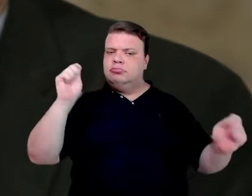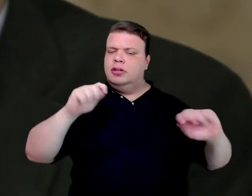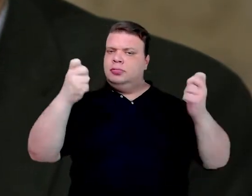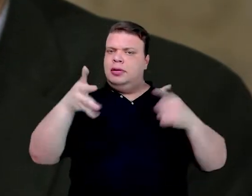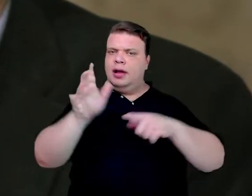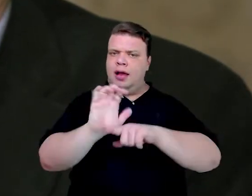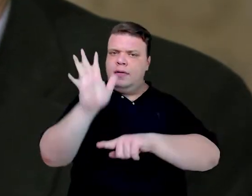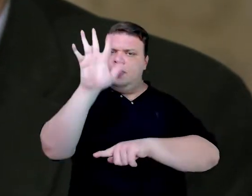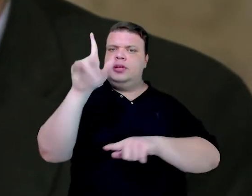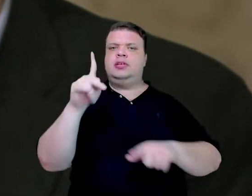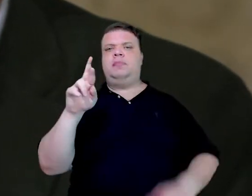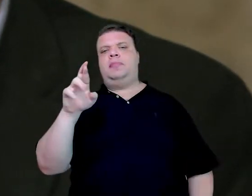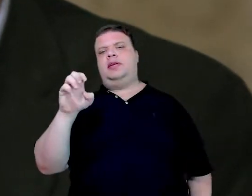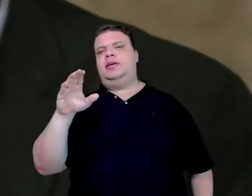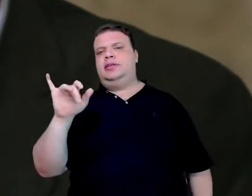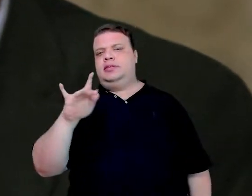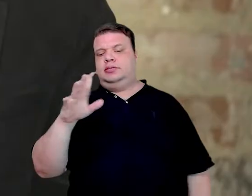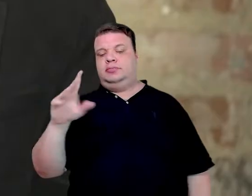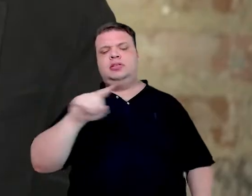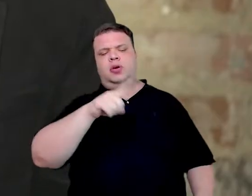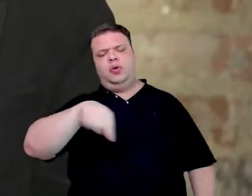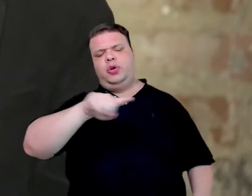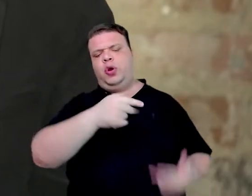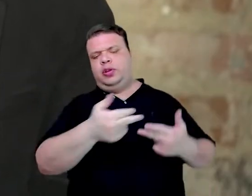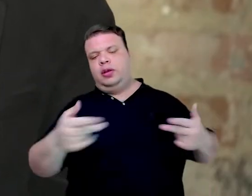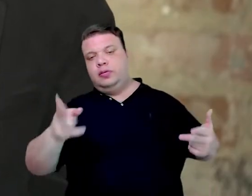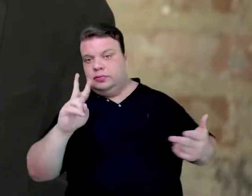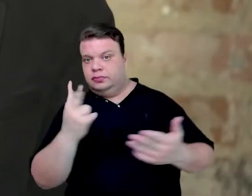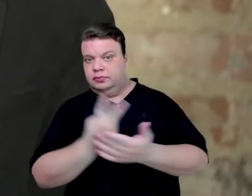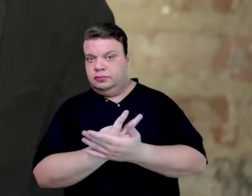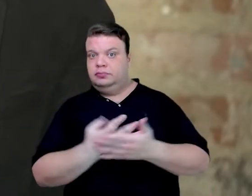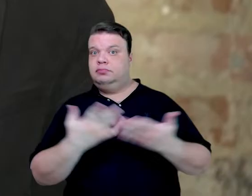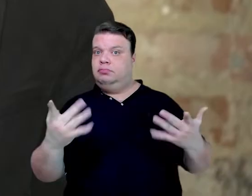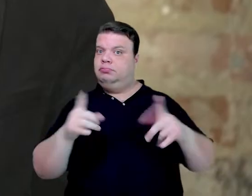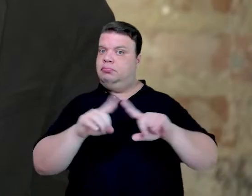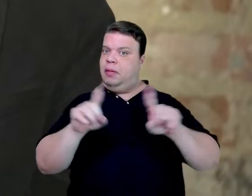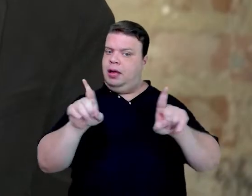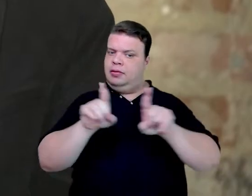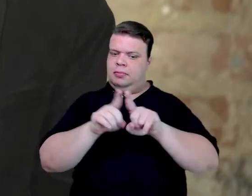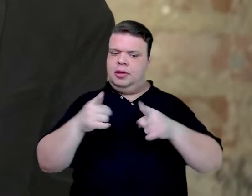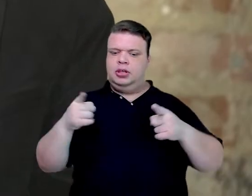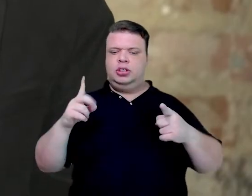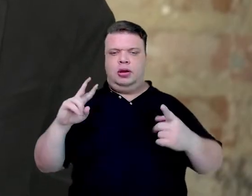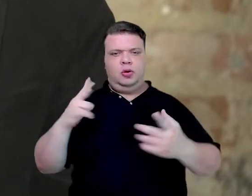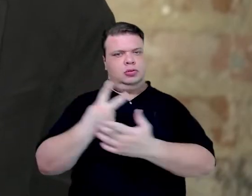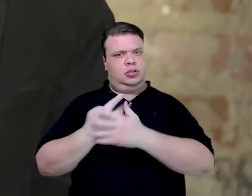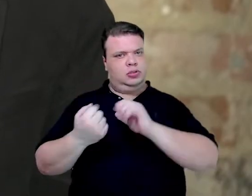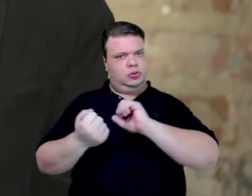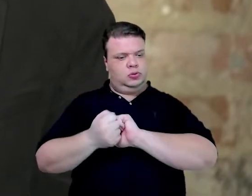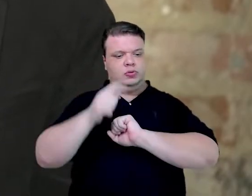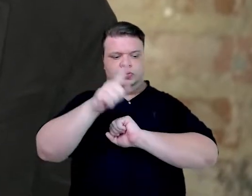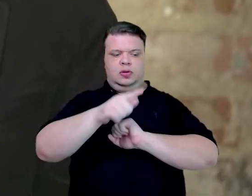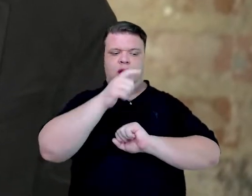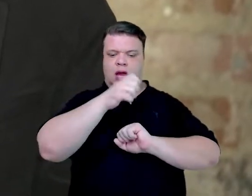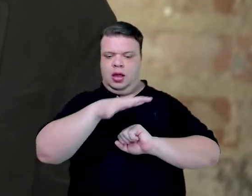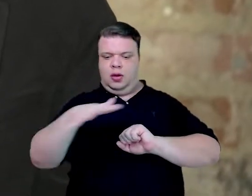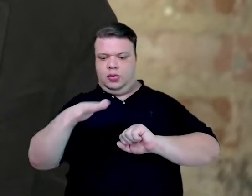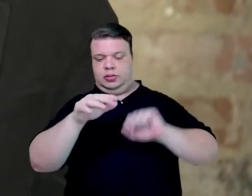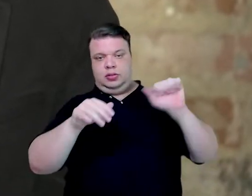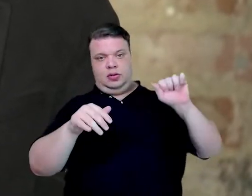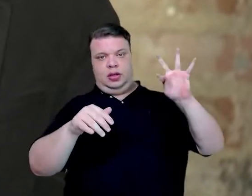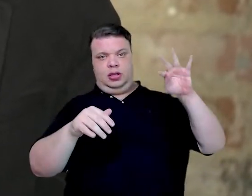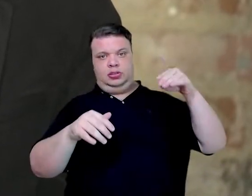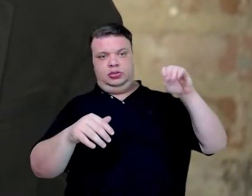citar como exemplo evaporação, precipitação e outros processos envolvidos. Consequentemente, a interação entre o oceano